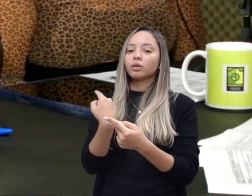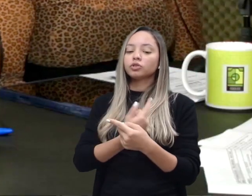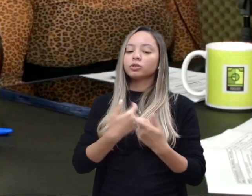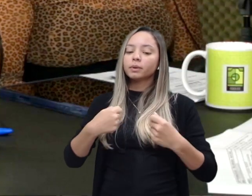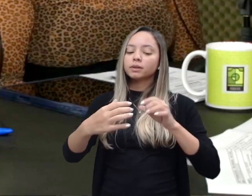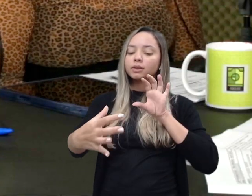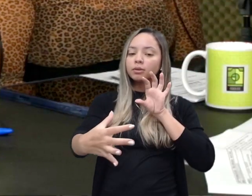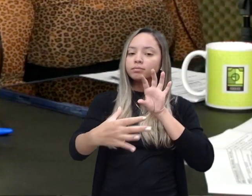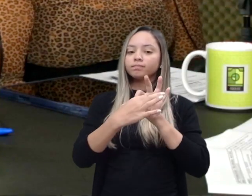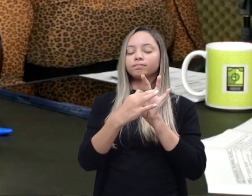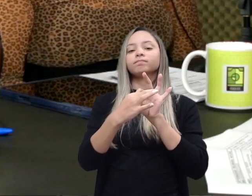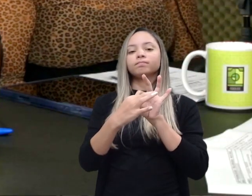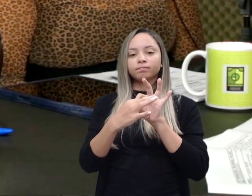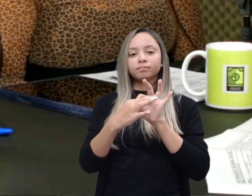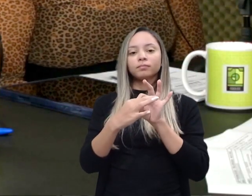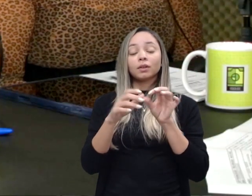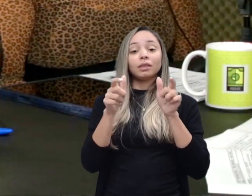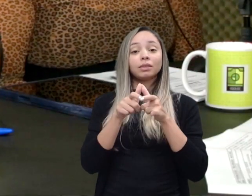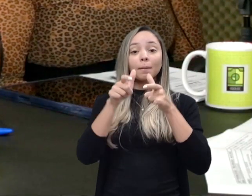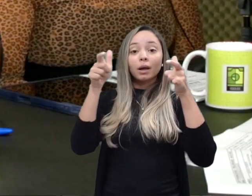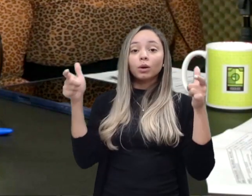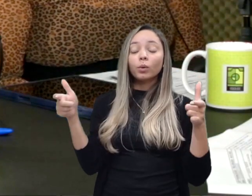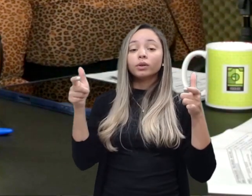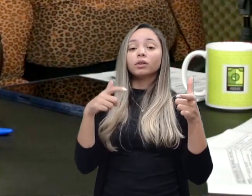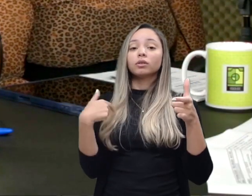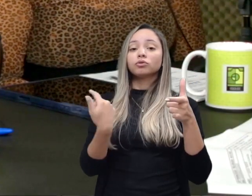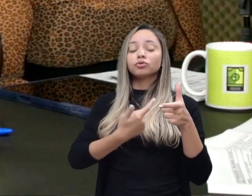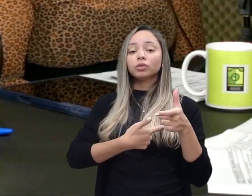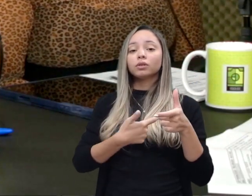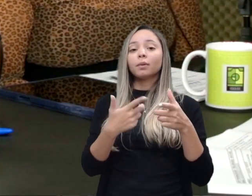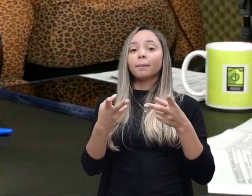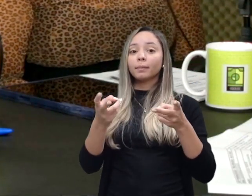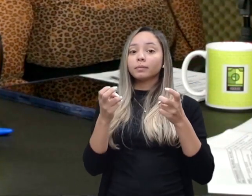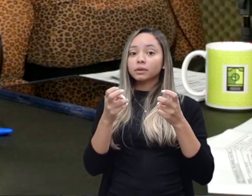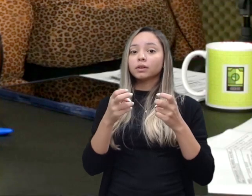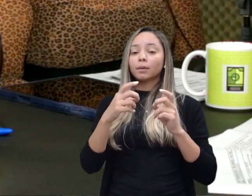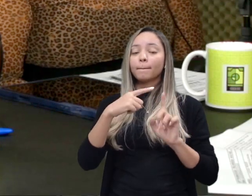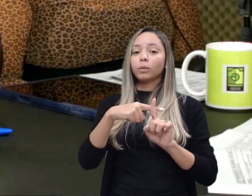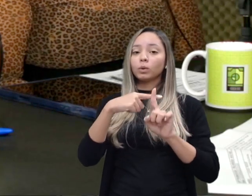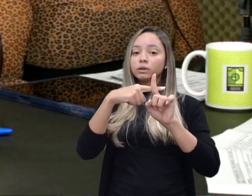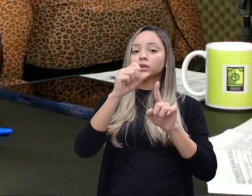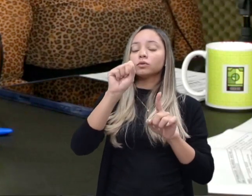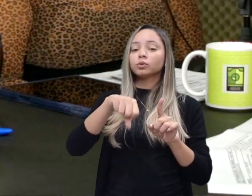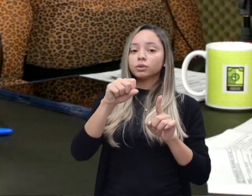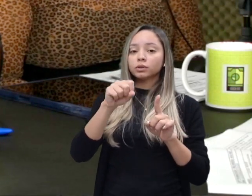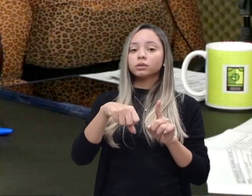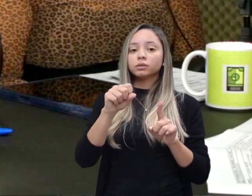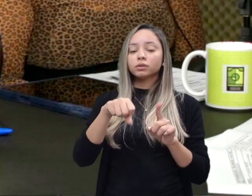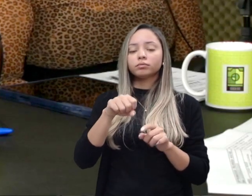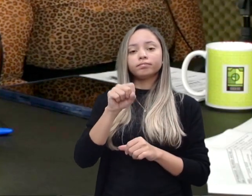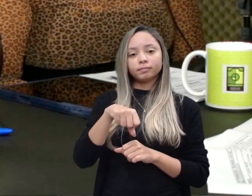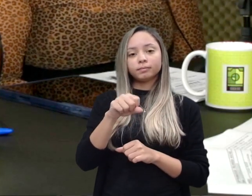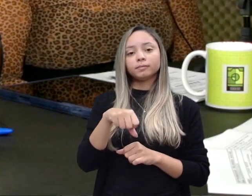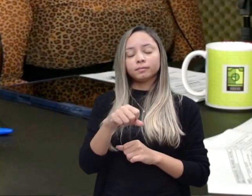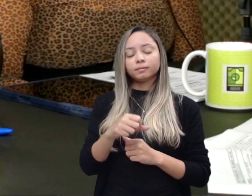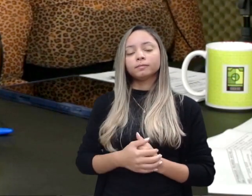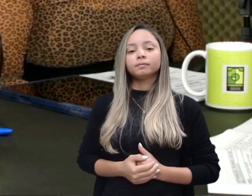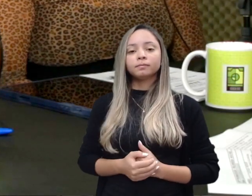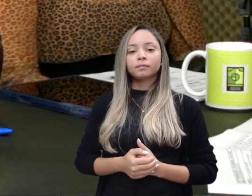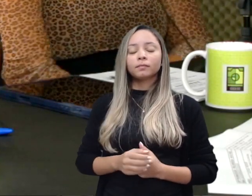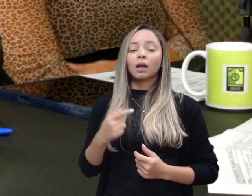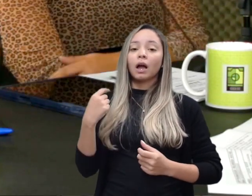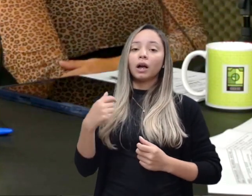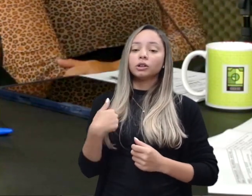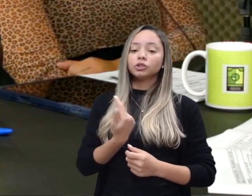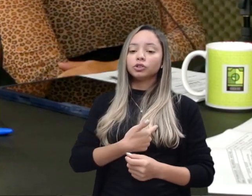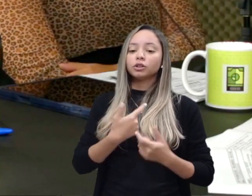nossos saberes, mas na maioria das vezes tem sido positivo. Essa noção que a gente precisa trazer o tempo todo e que a maioria